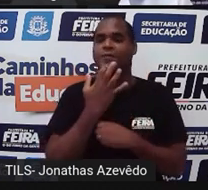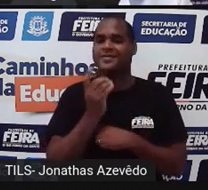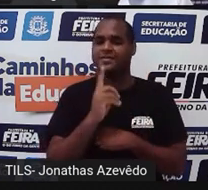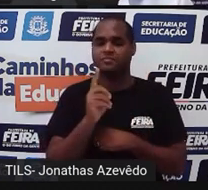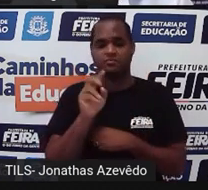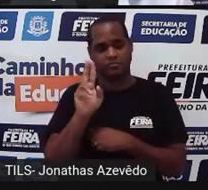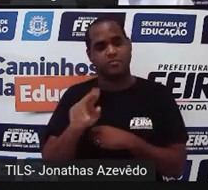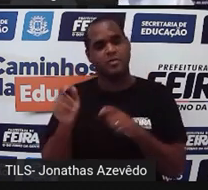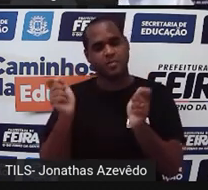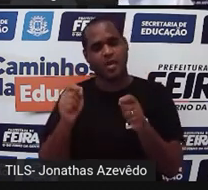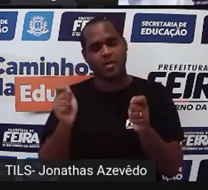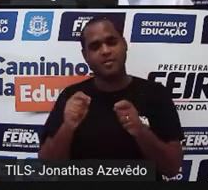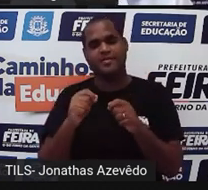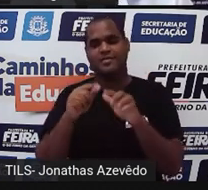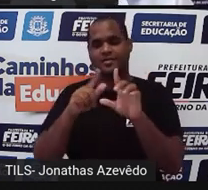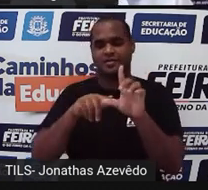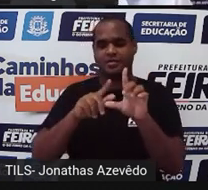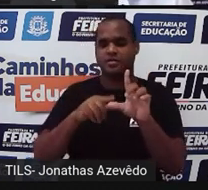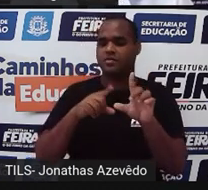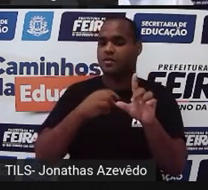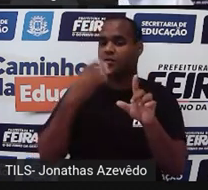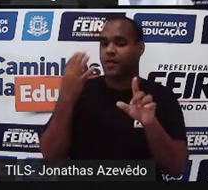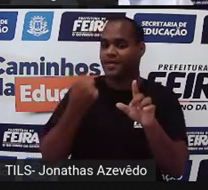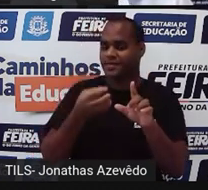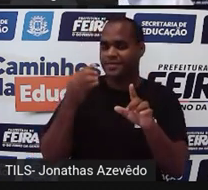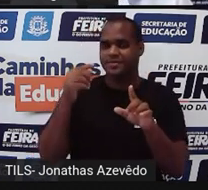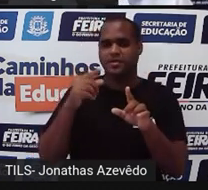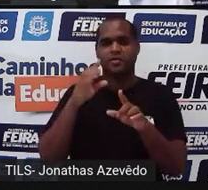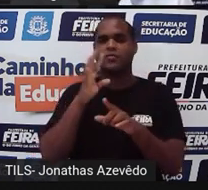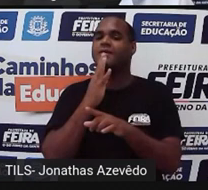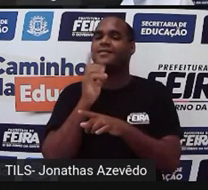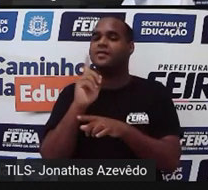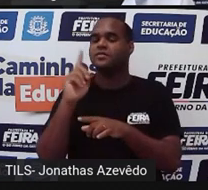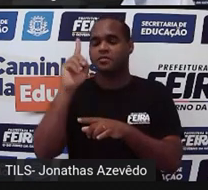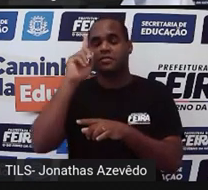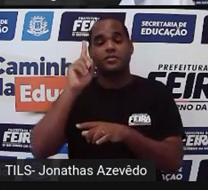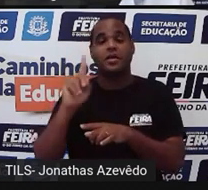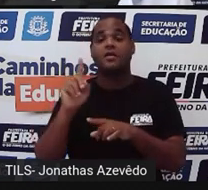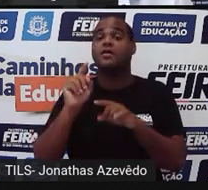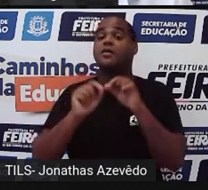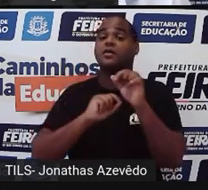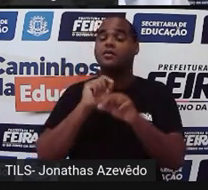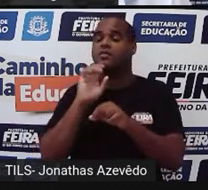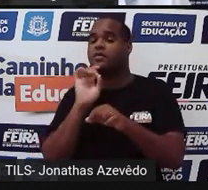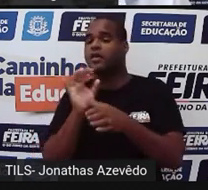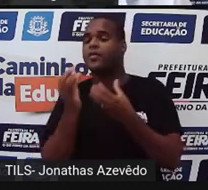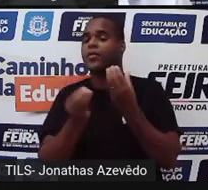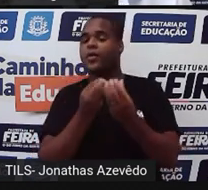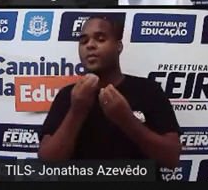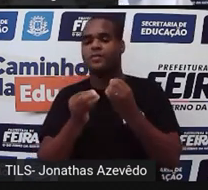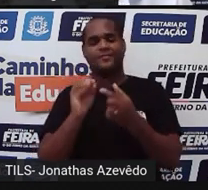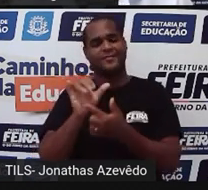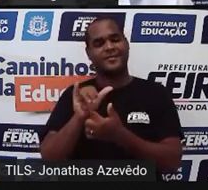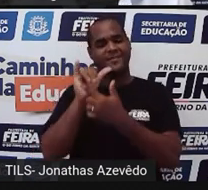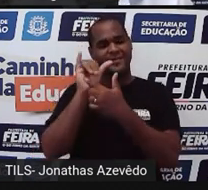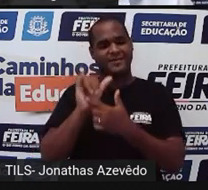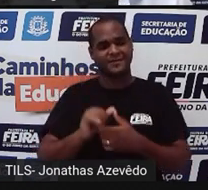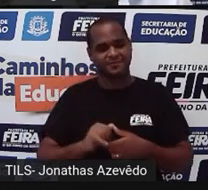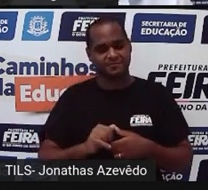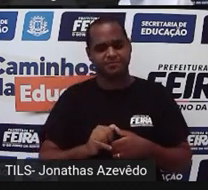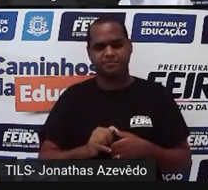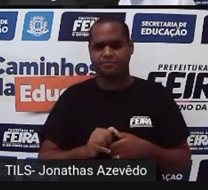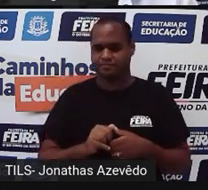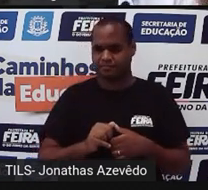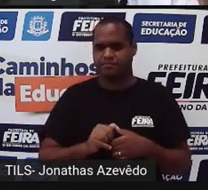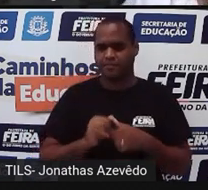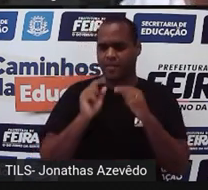usa uma letra. Quantas pirâmides tem nesse problema? Também não sabemos. Estamos chamando de Y. Mas eu